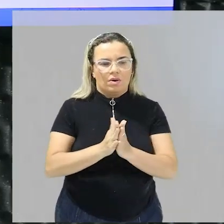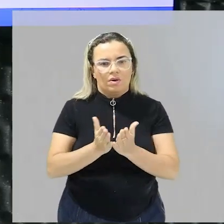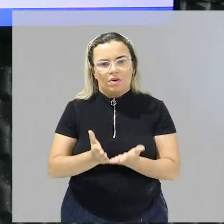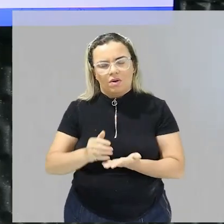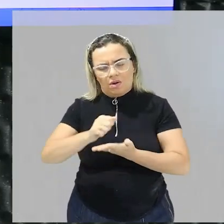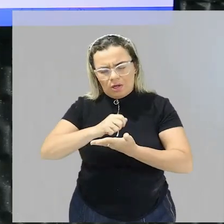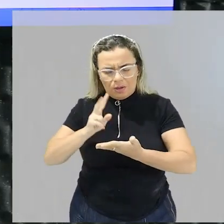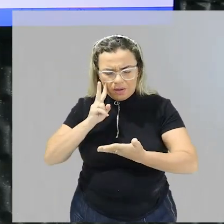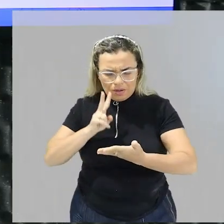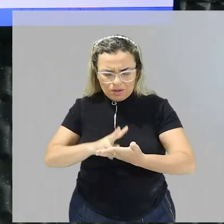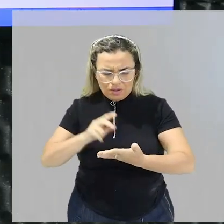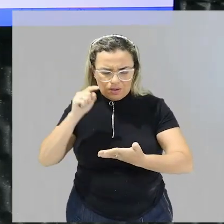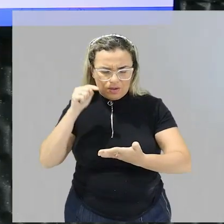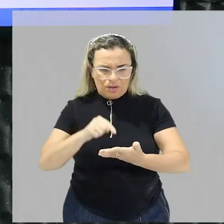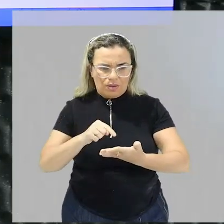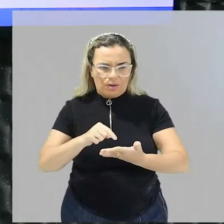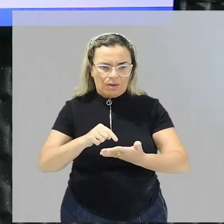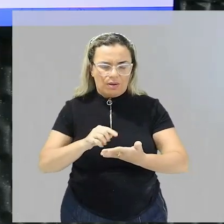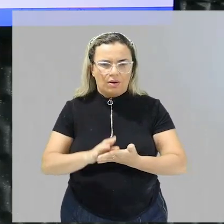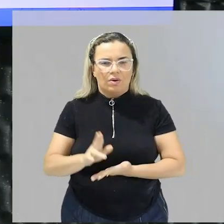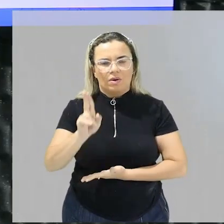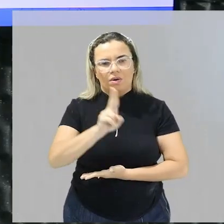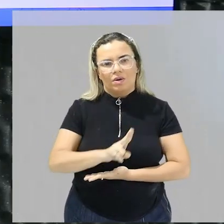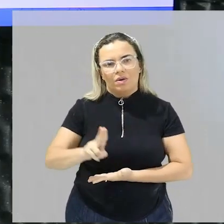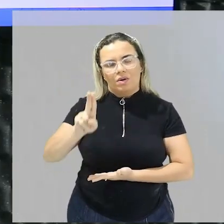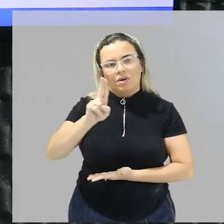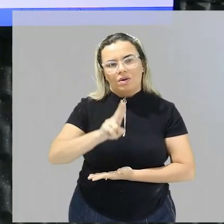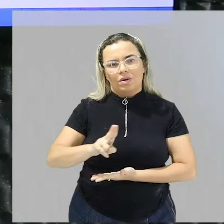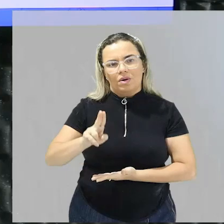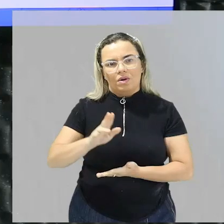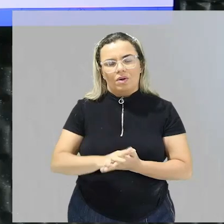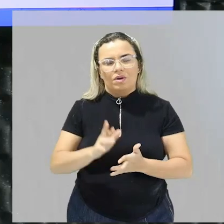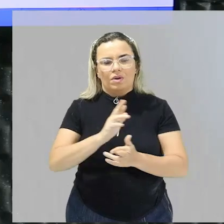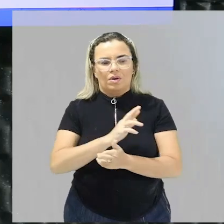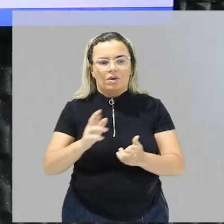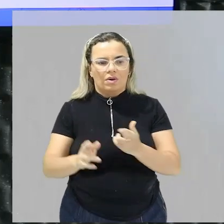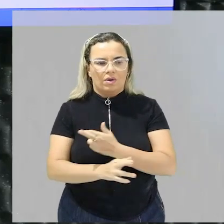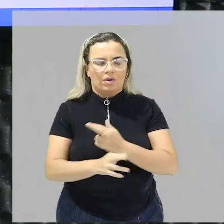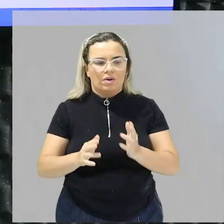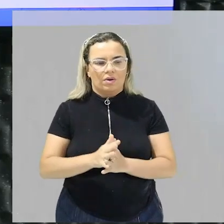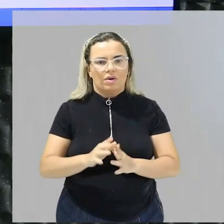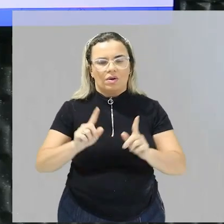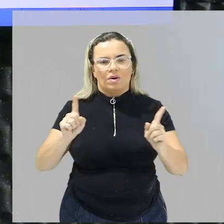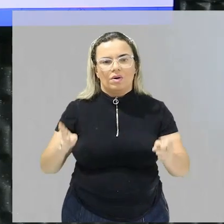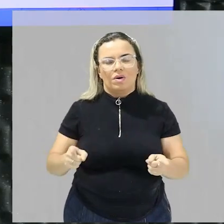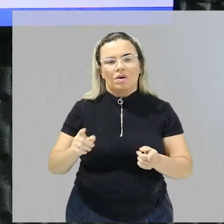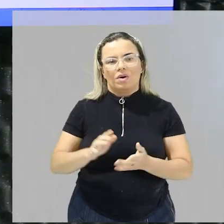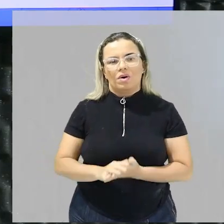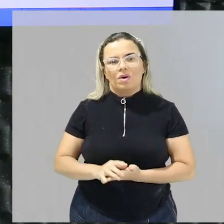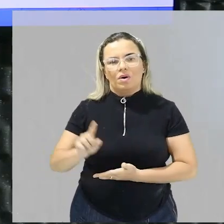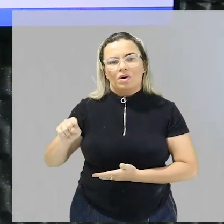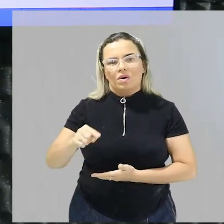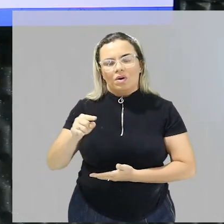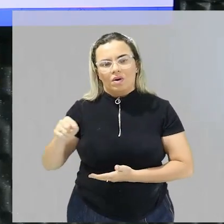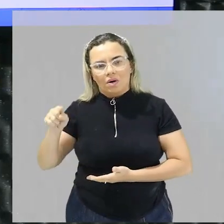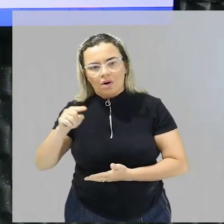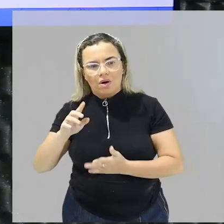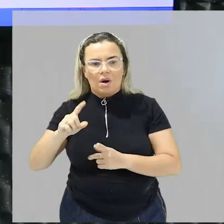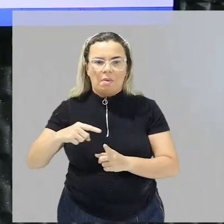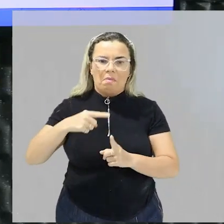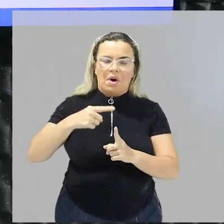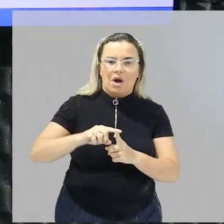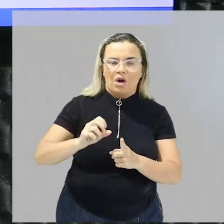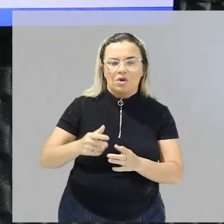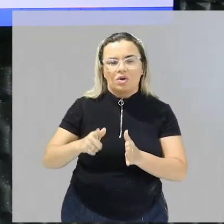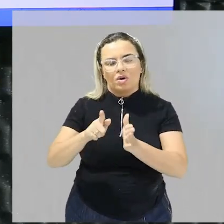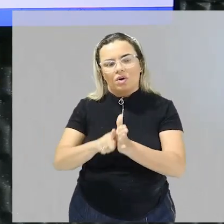quando a gente observa, até mais comum colocar o parênteses associado ao símbolo de infinito. Mais infinito, menos infinito,